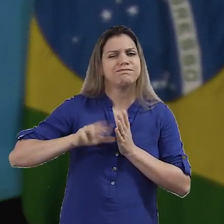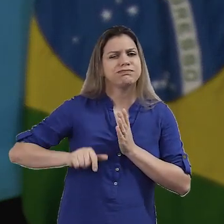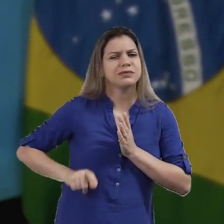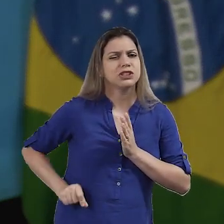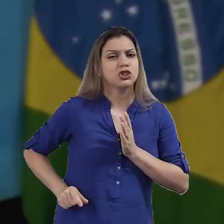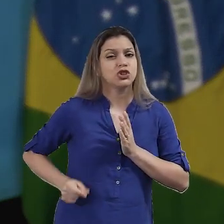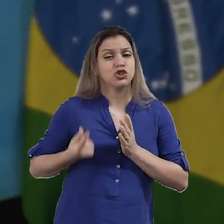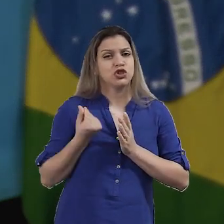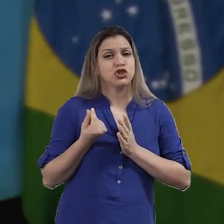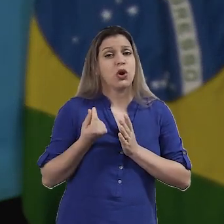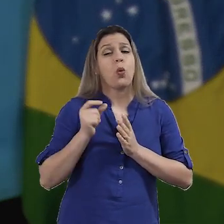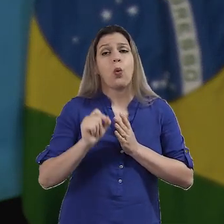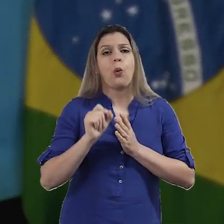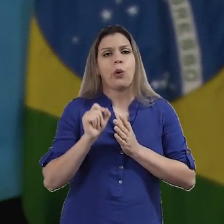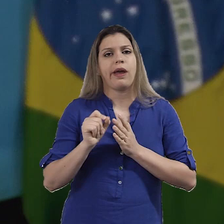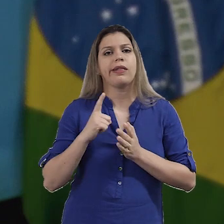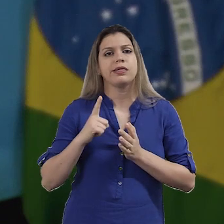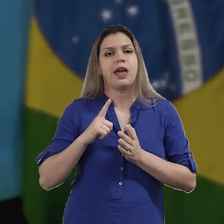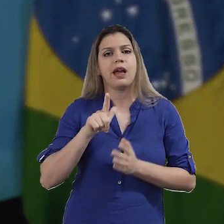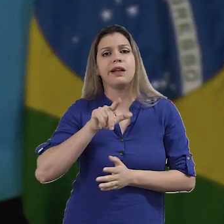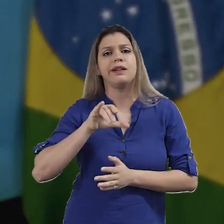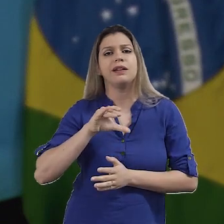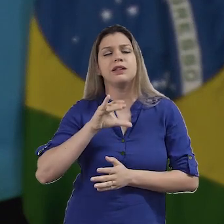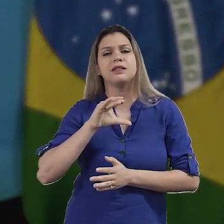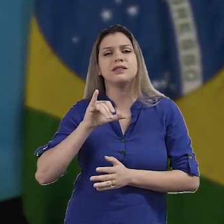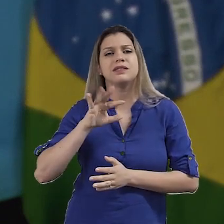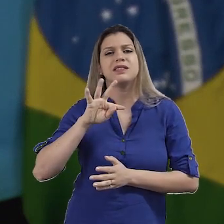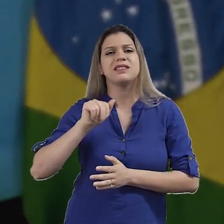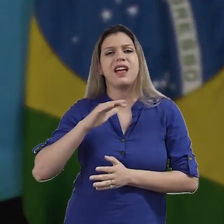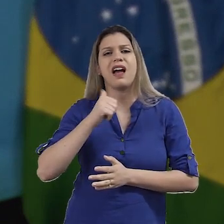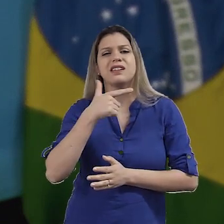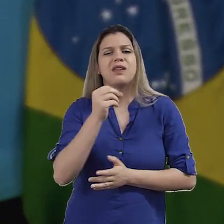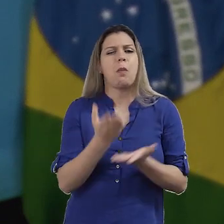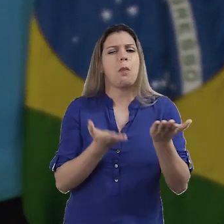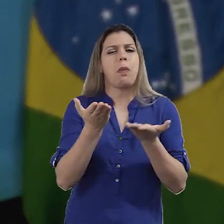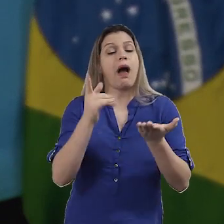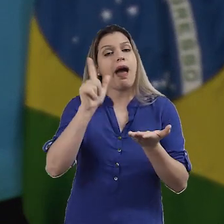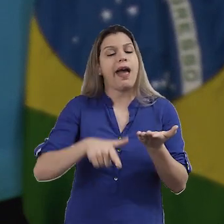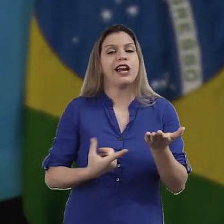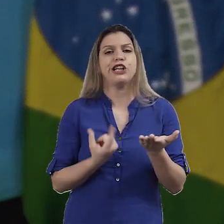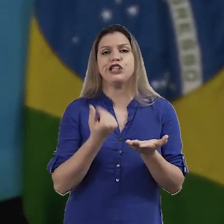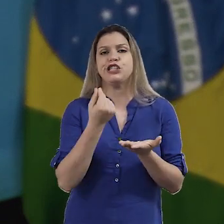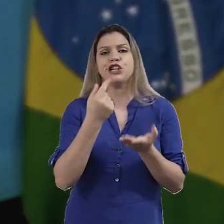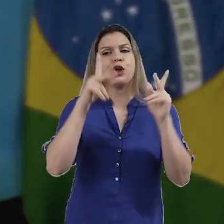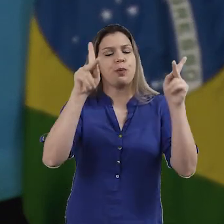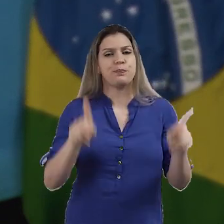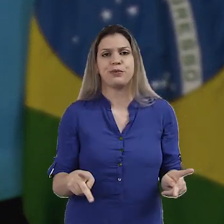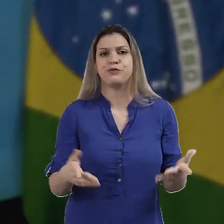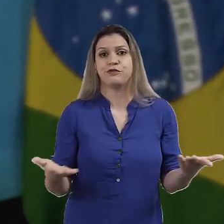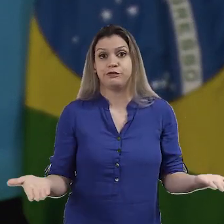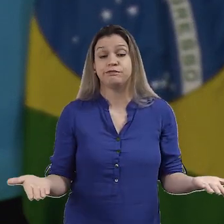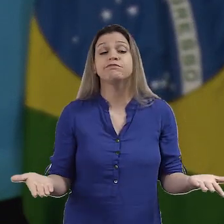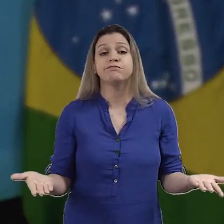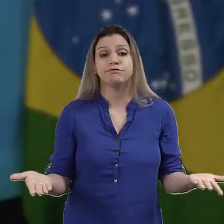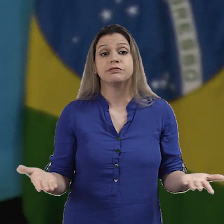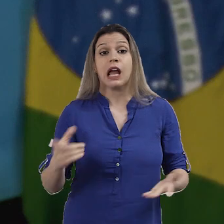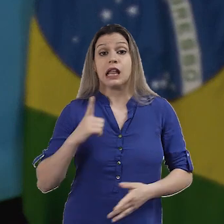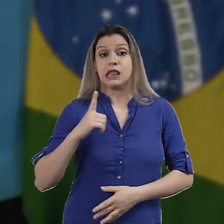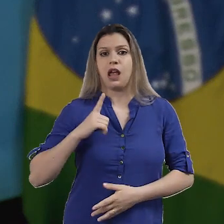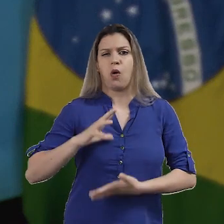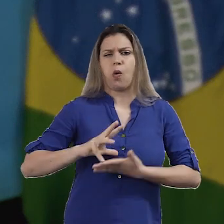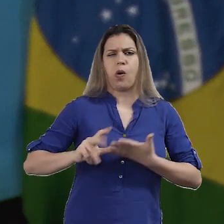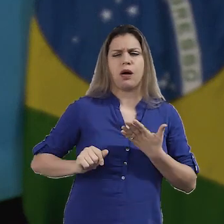todos os dias envolve licitação, porque envolve o dinheiro público. É claro que a corrupção